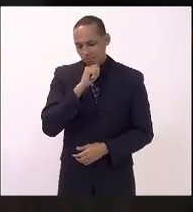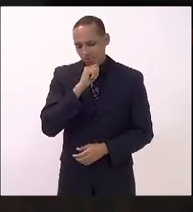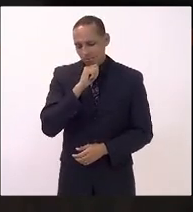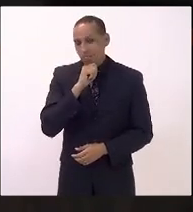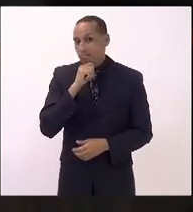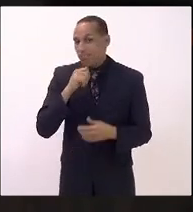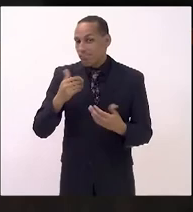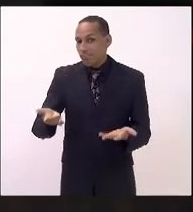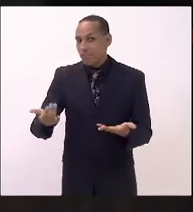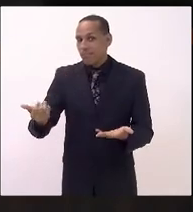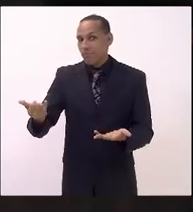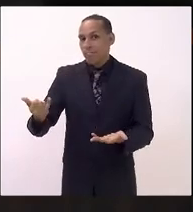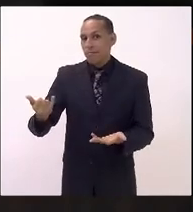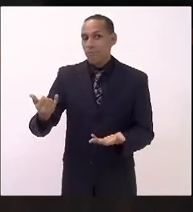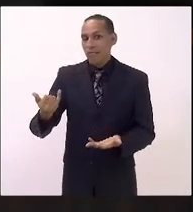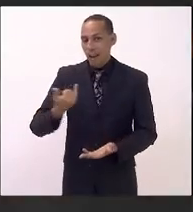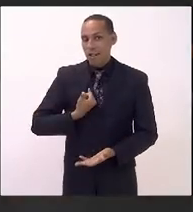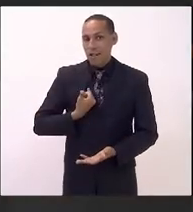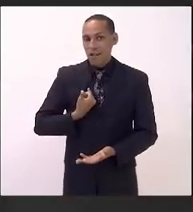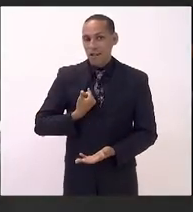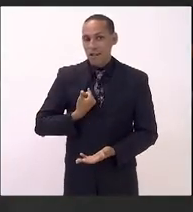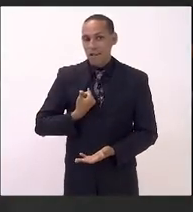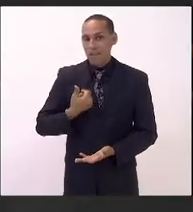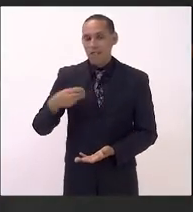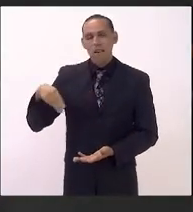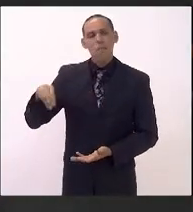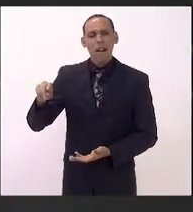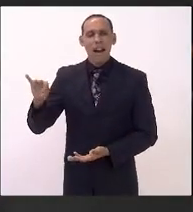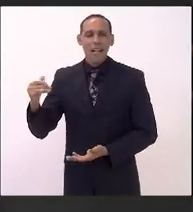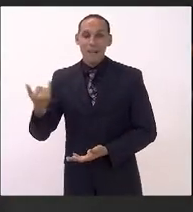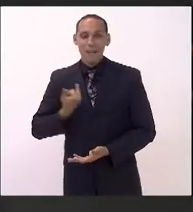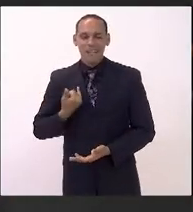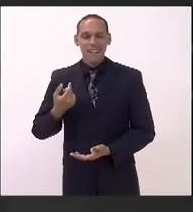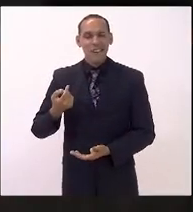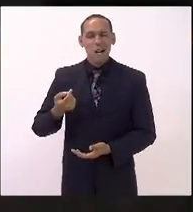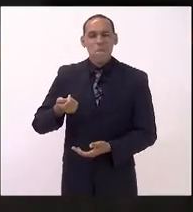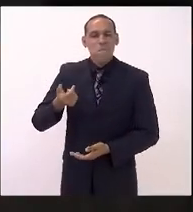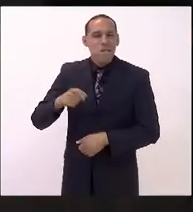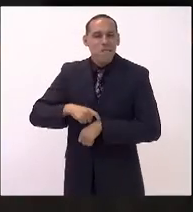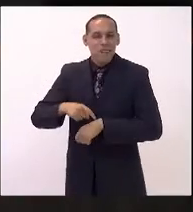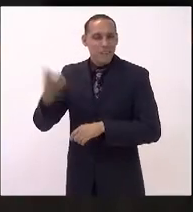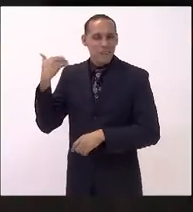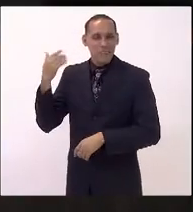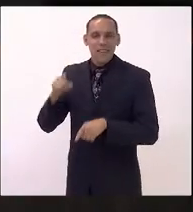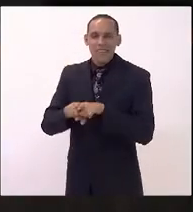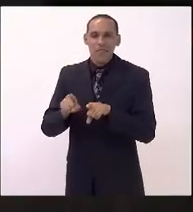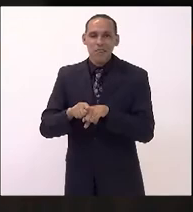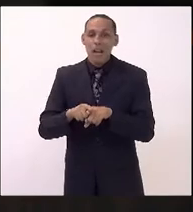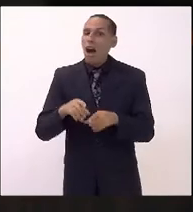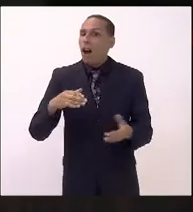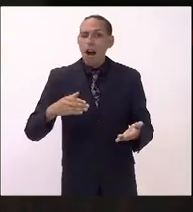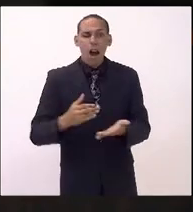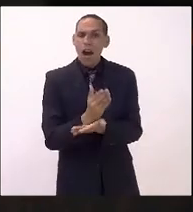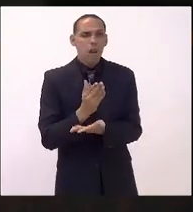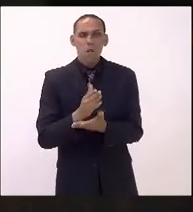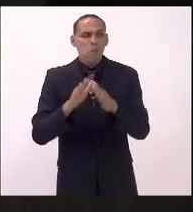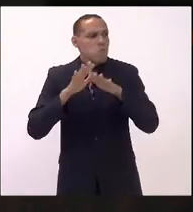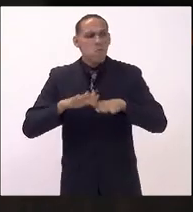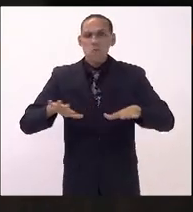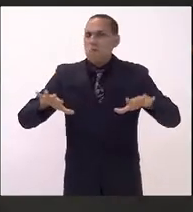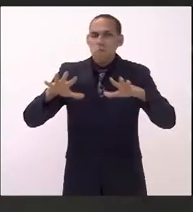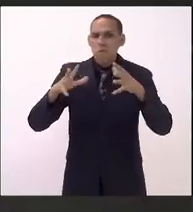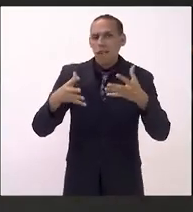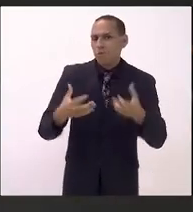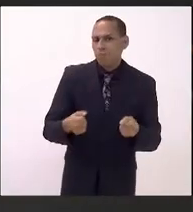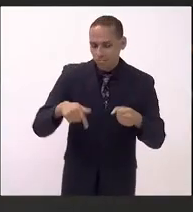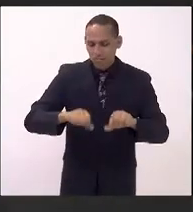E aí ele falou: não. E a Marta, tem pouco tempo que ela me disse, né? Vai ser, foi aprovada por unanimidade aqui